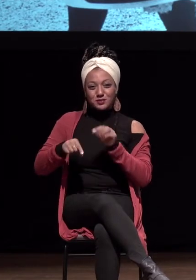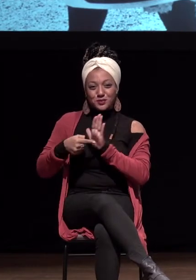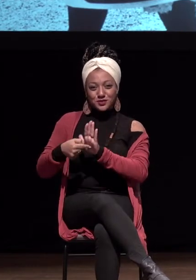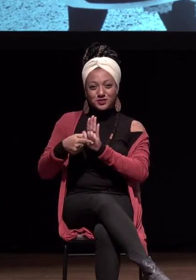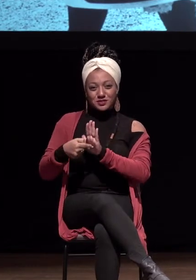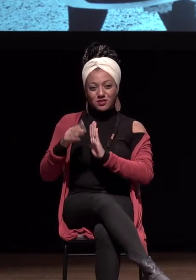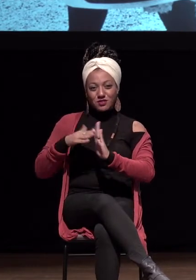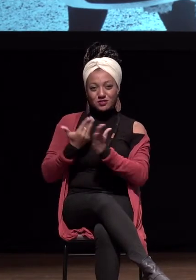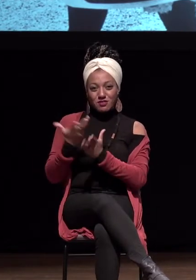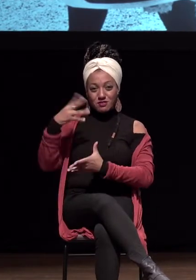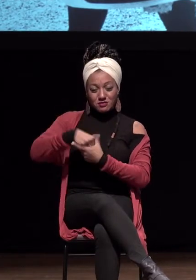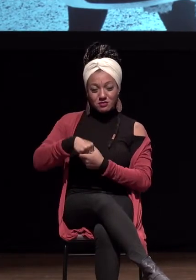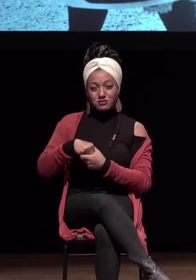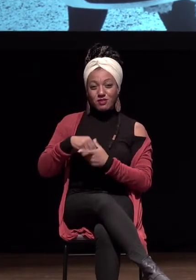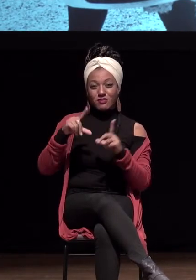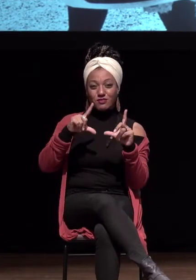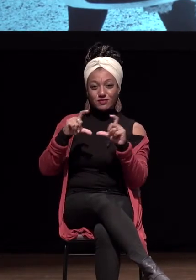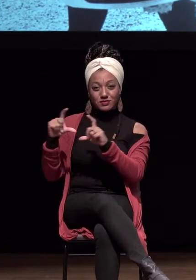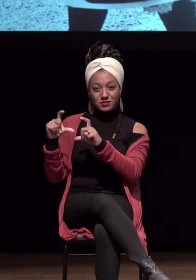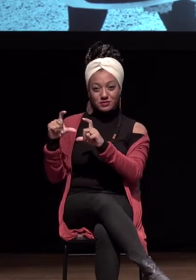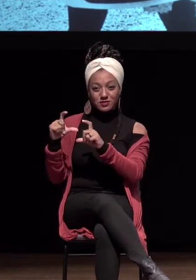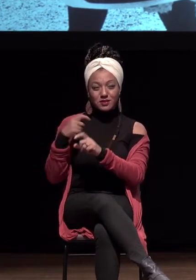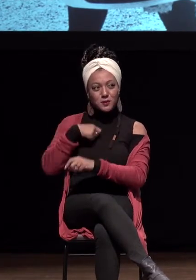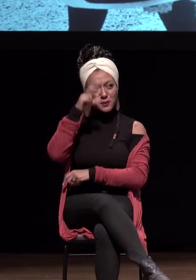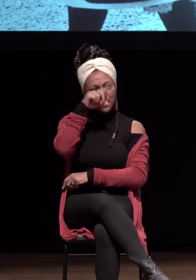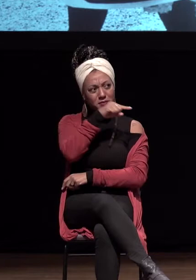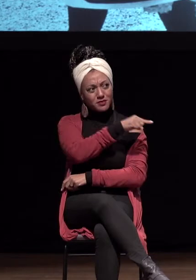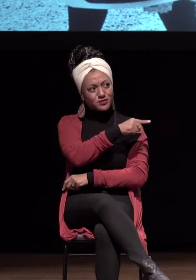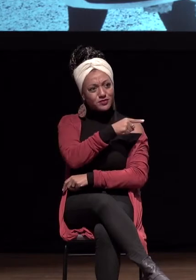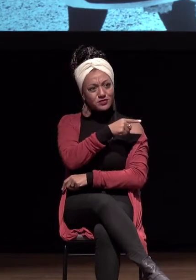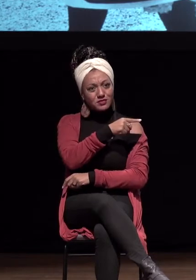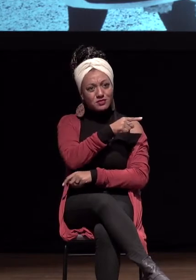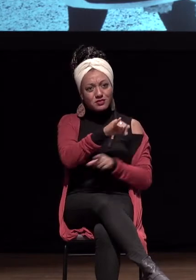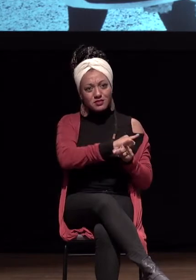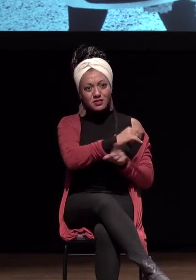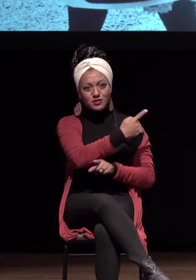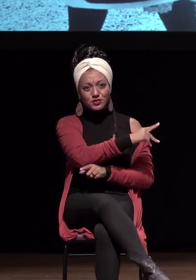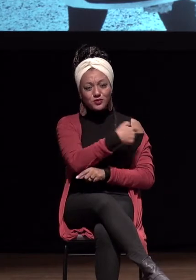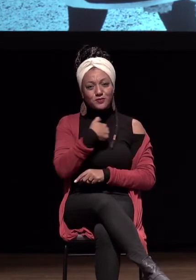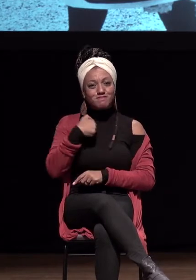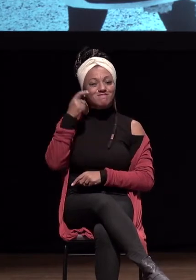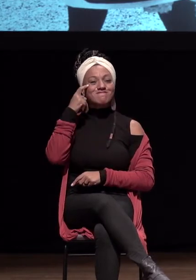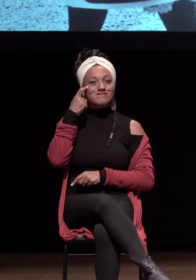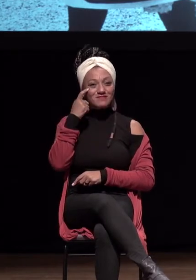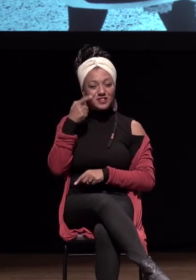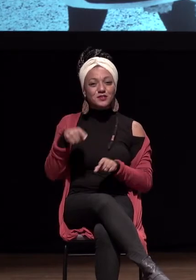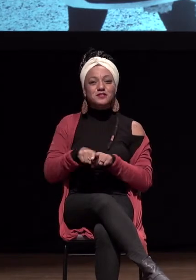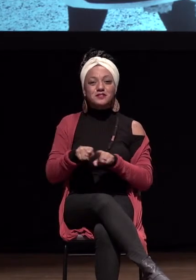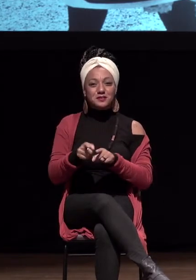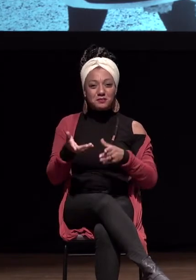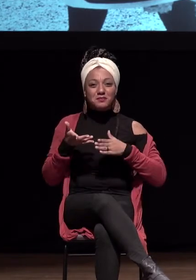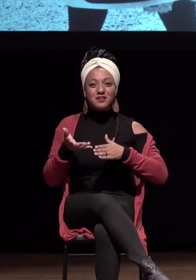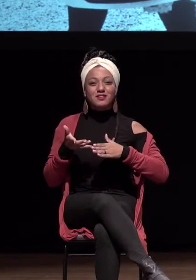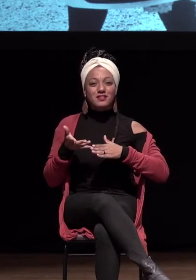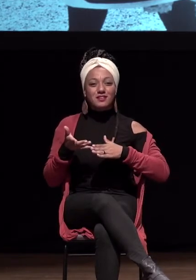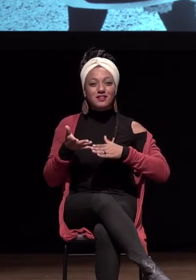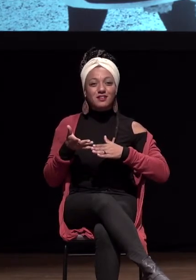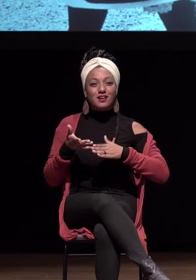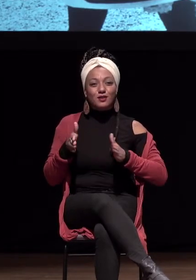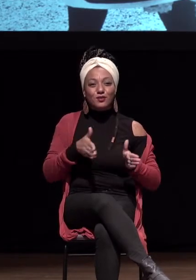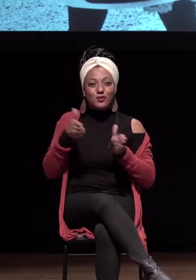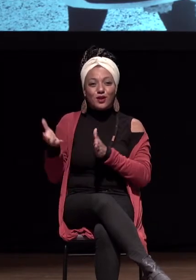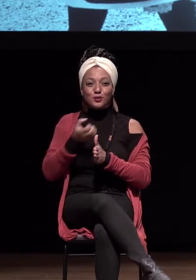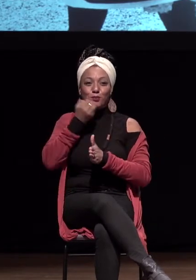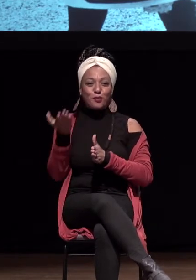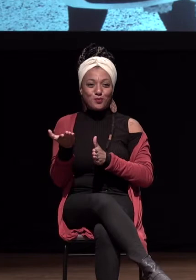sua fala. E a gente fez isso. Eu quero o belo da ponte para cá. Como é que a gente é? A